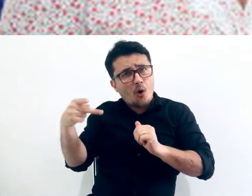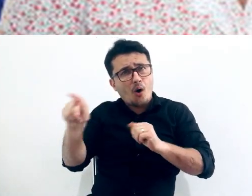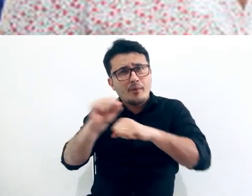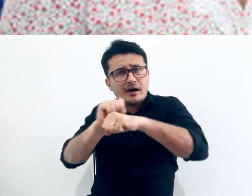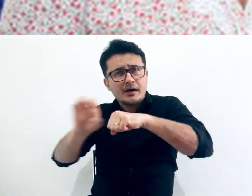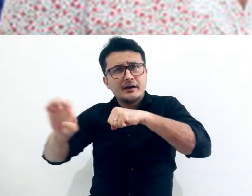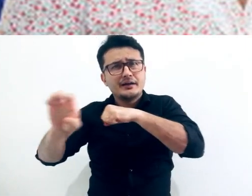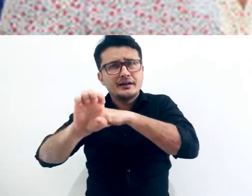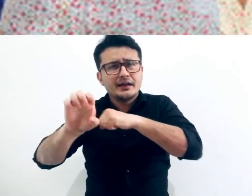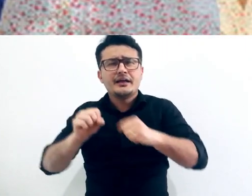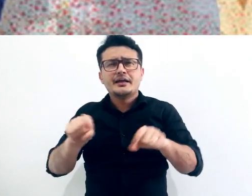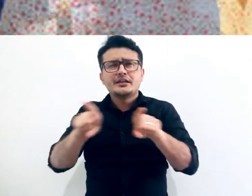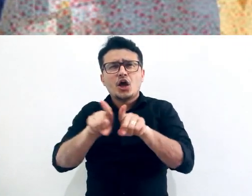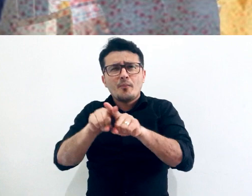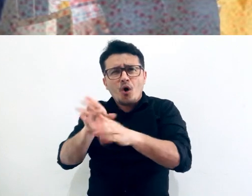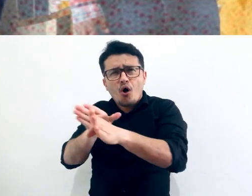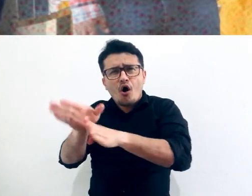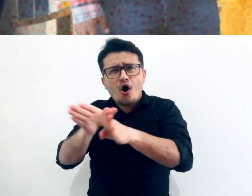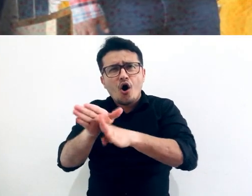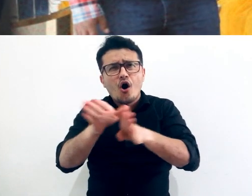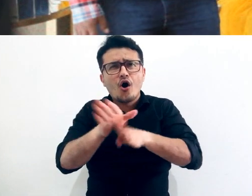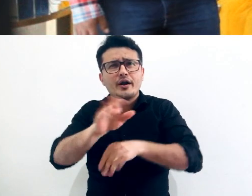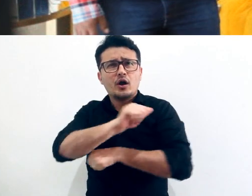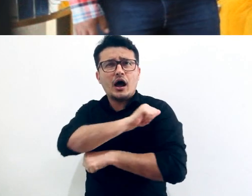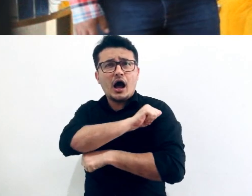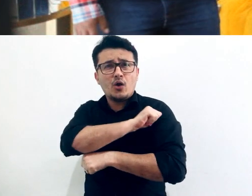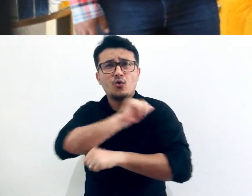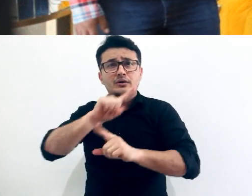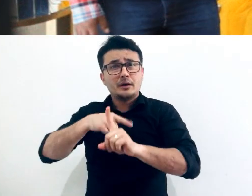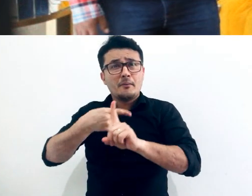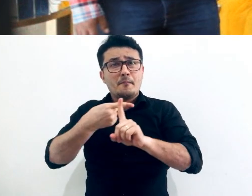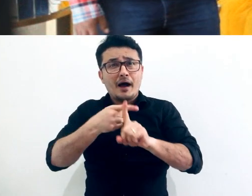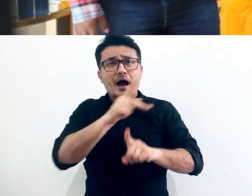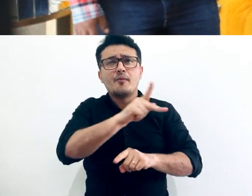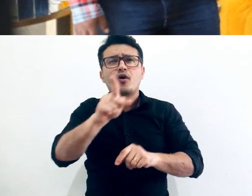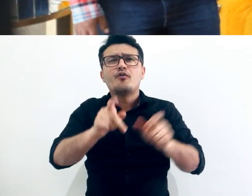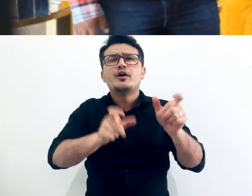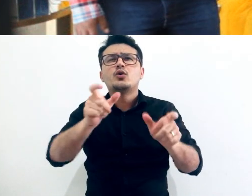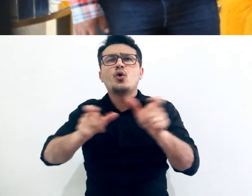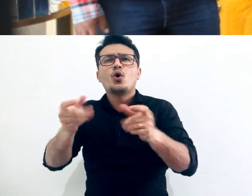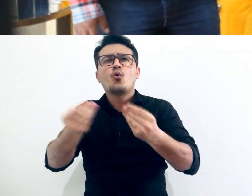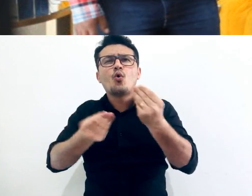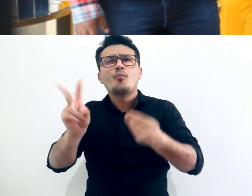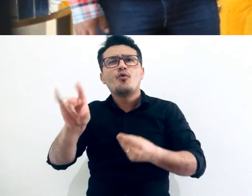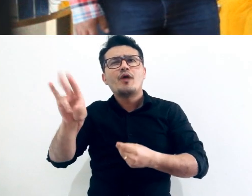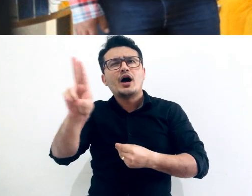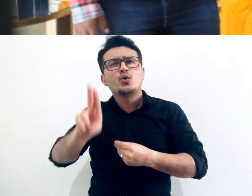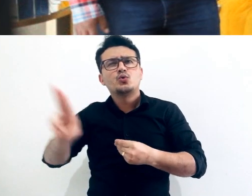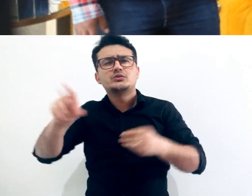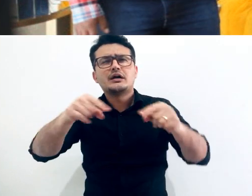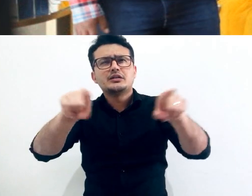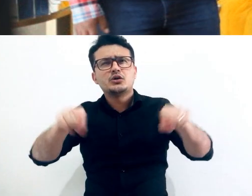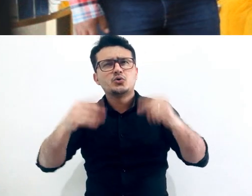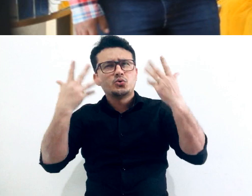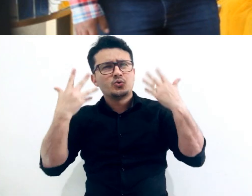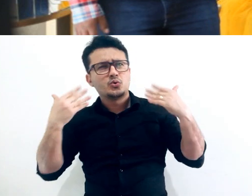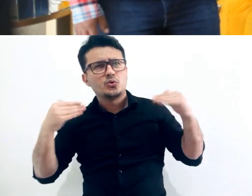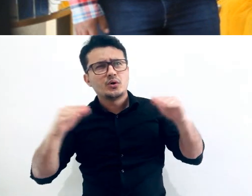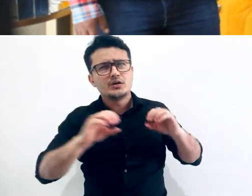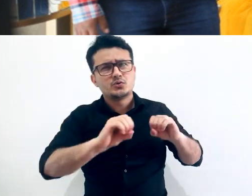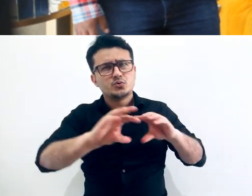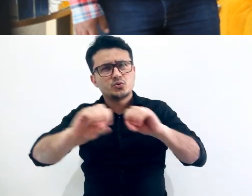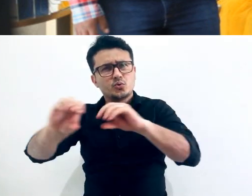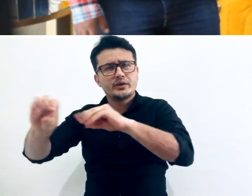próprios do AEE e orienta os alunos e seus professores quanto à sua utilização nas turmas comuns